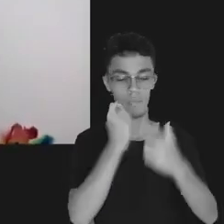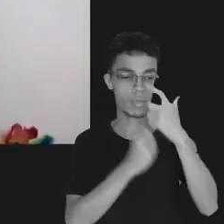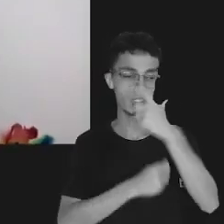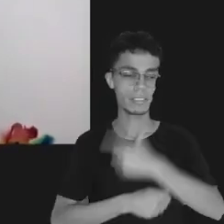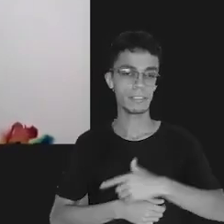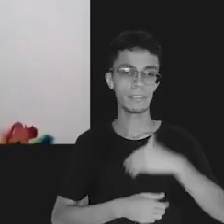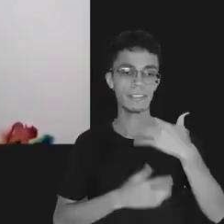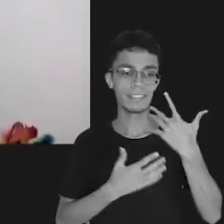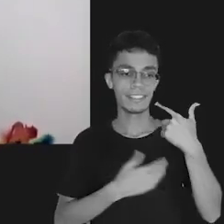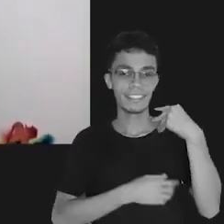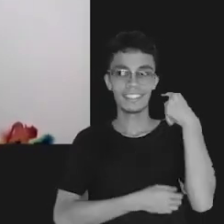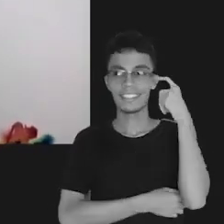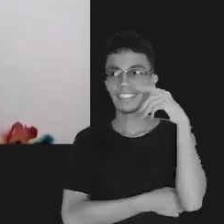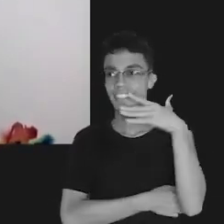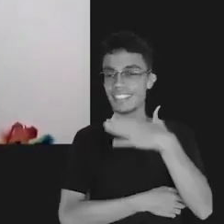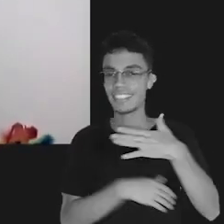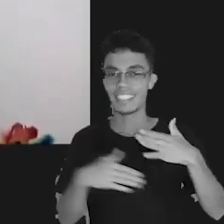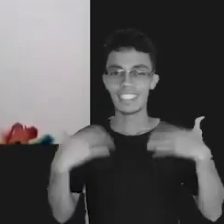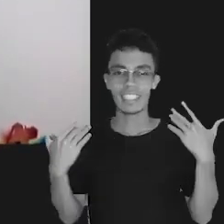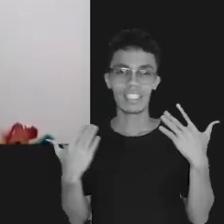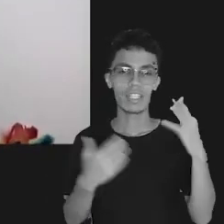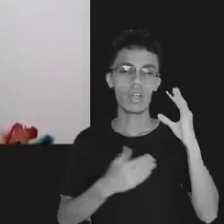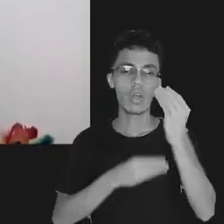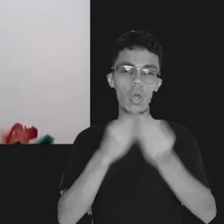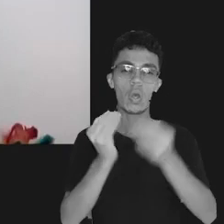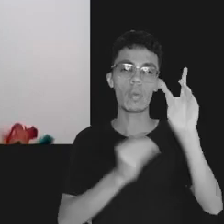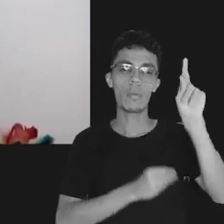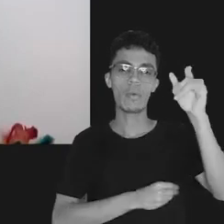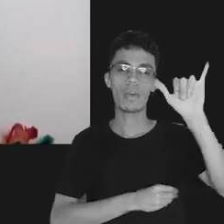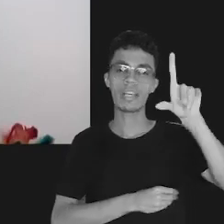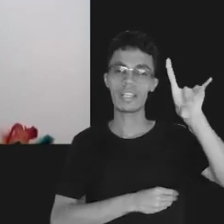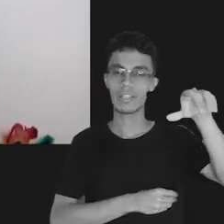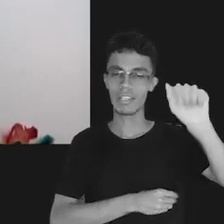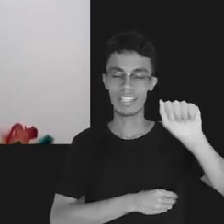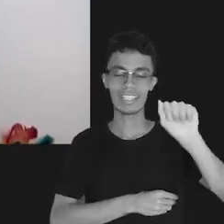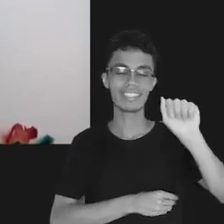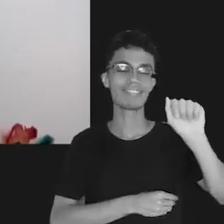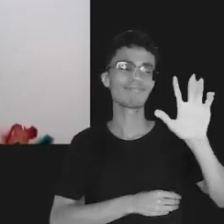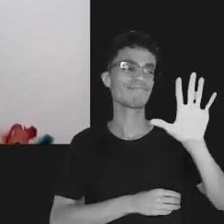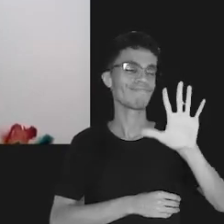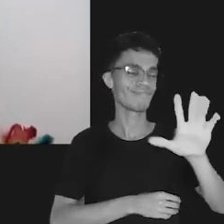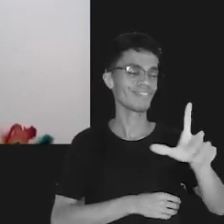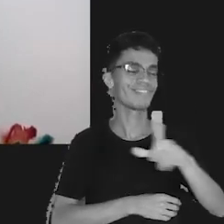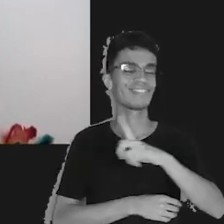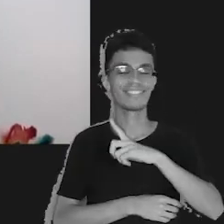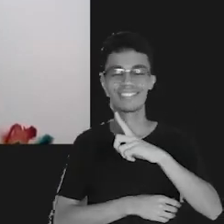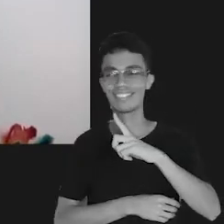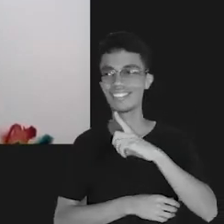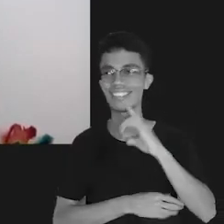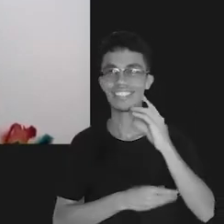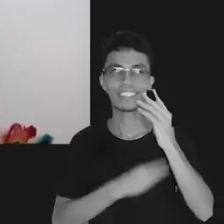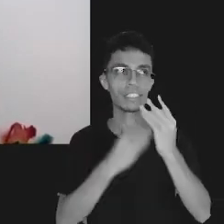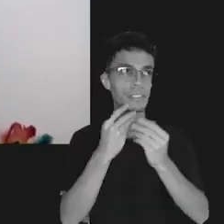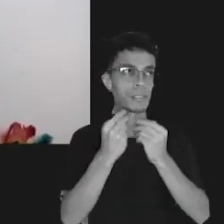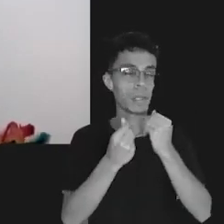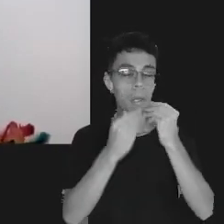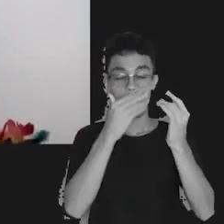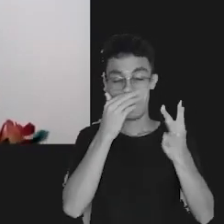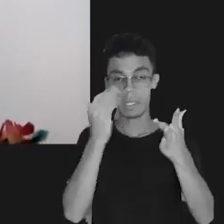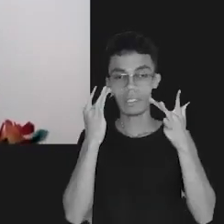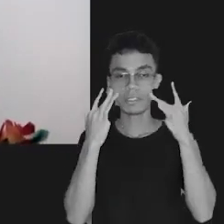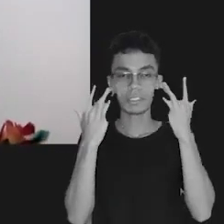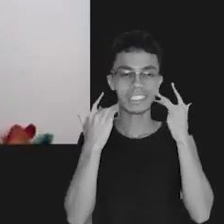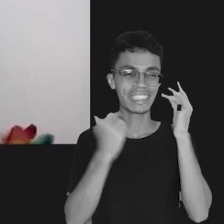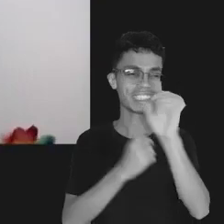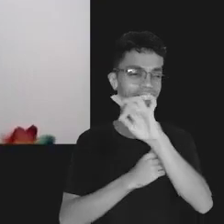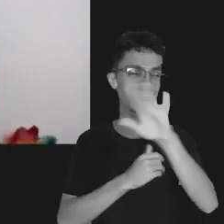cada vez mais impressionada como a Hilda era múltipla, né, multifacetada, porque mesmo nas peças,